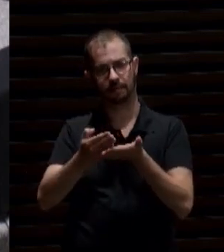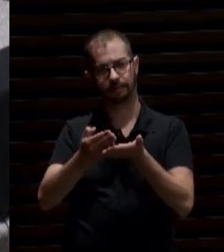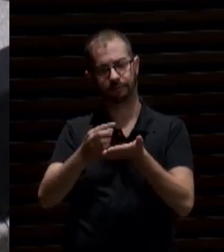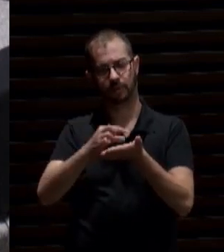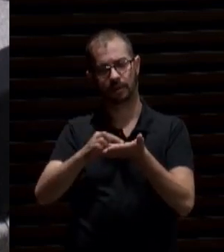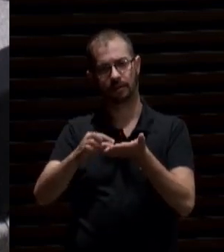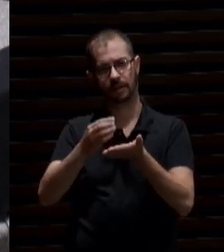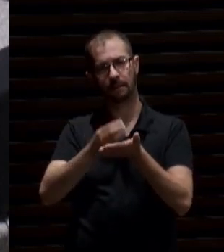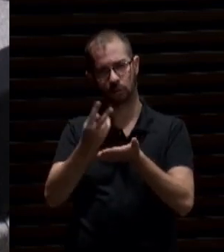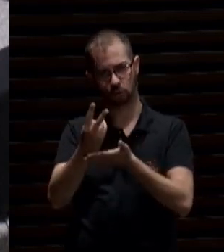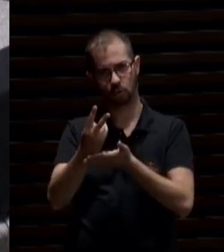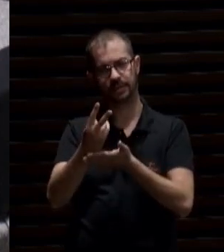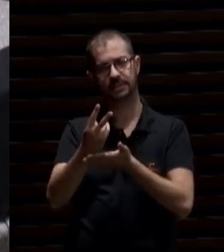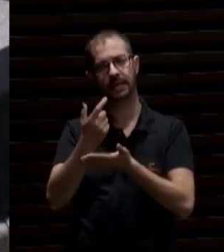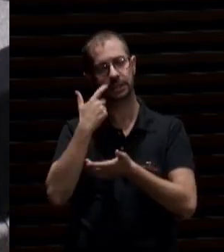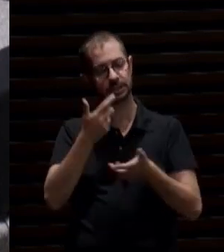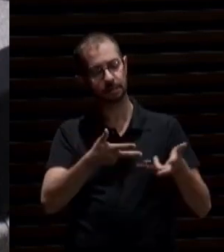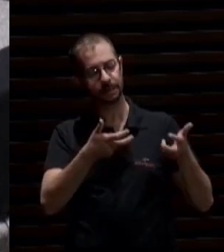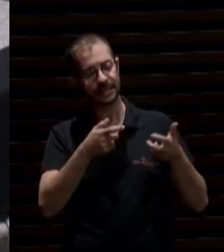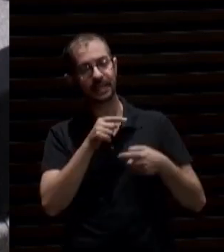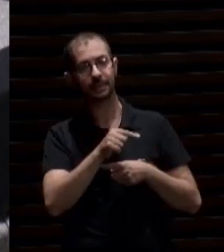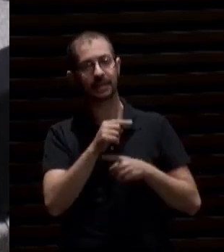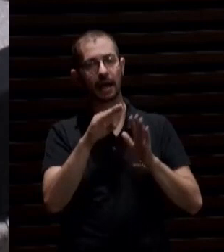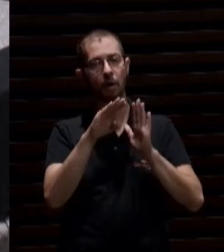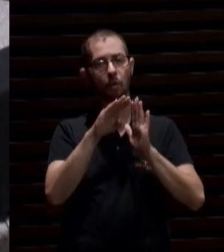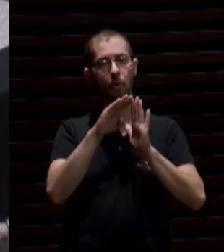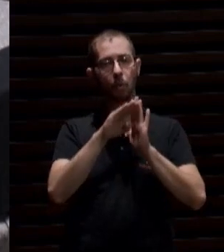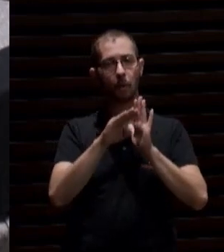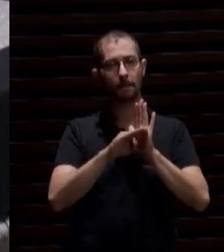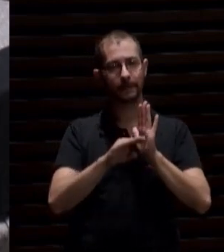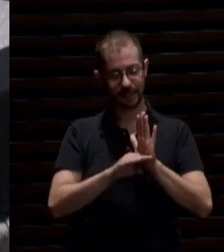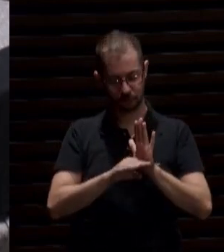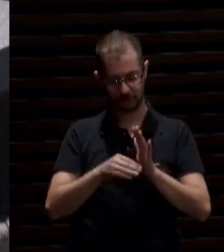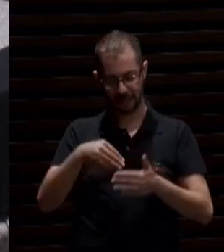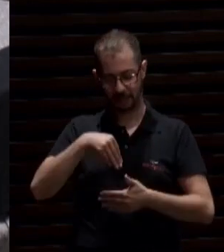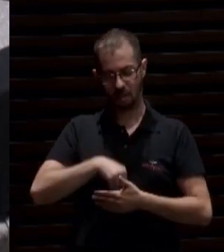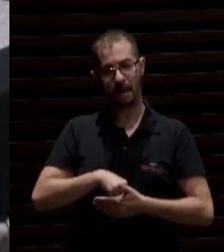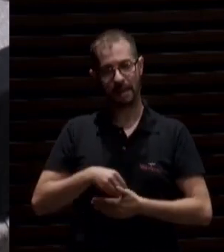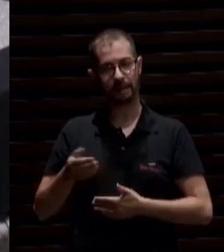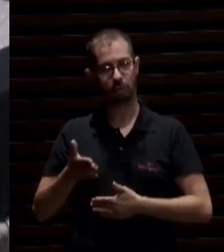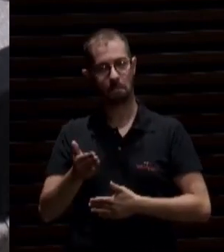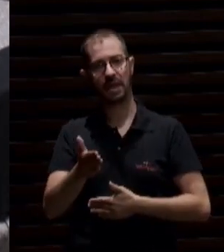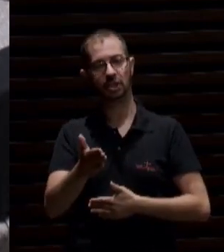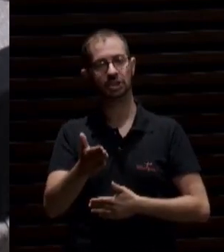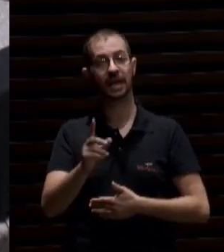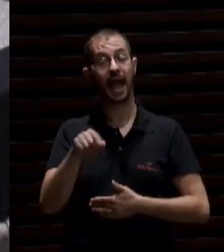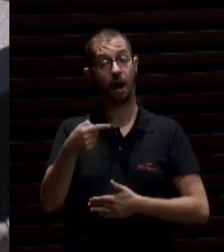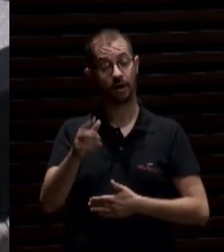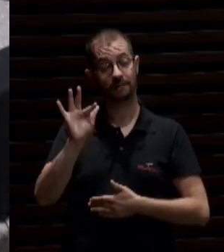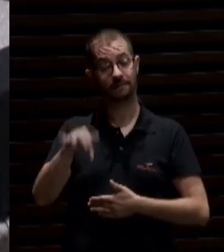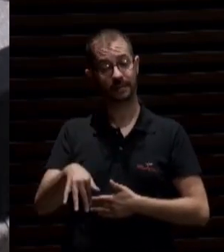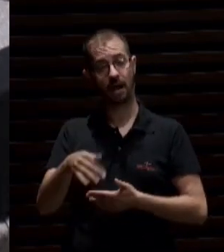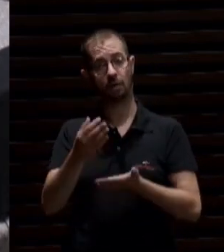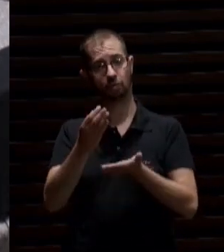gente percebe que ele, na verdade, está contando de quando ele está na barriga do grande peixe. E quando nós vamos terminar de ler o capítulo,